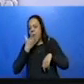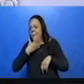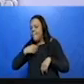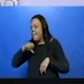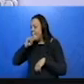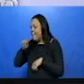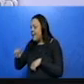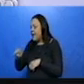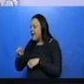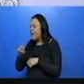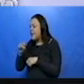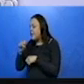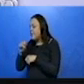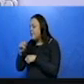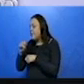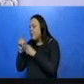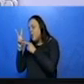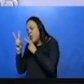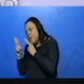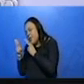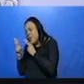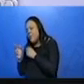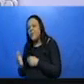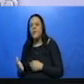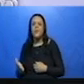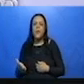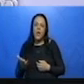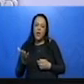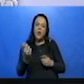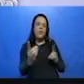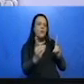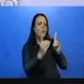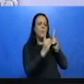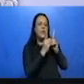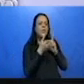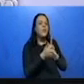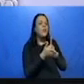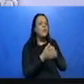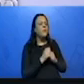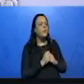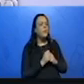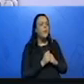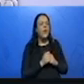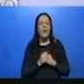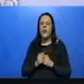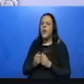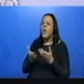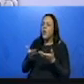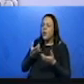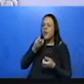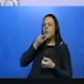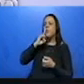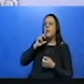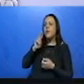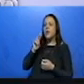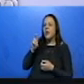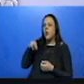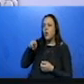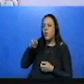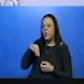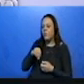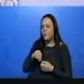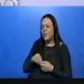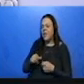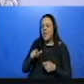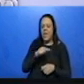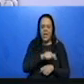posso atender esse senhor. E aí ele pede novamente um copo de rum, tá? E depois de tomar umas